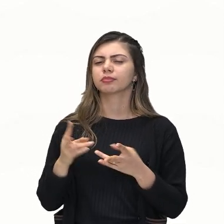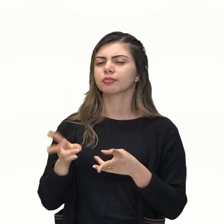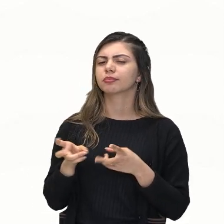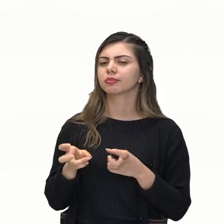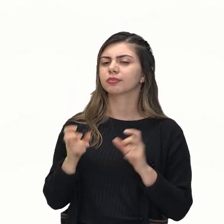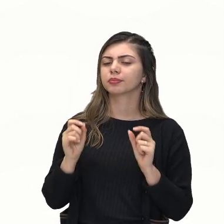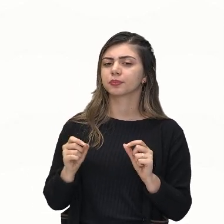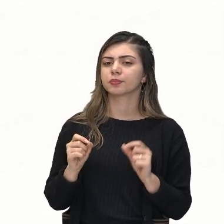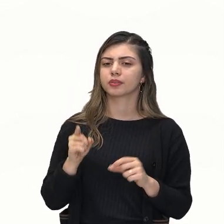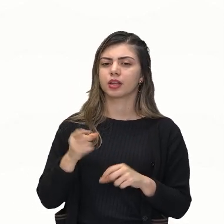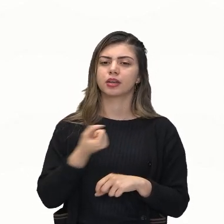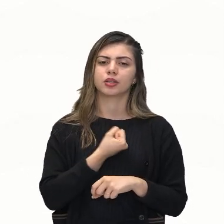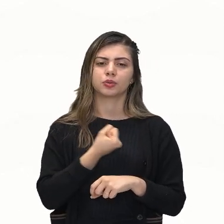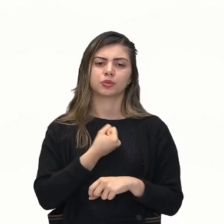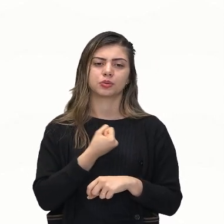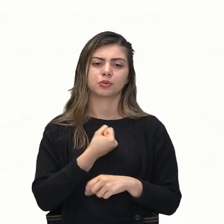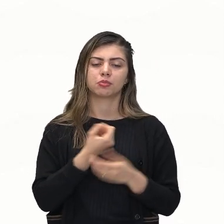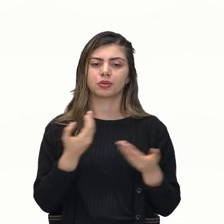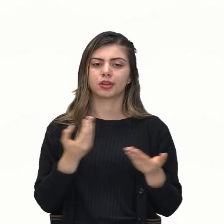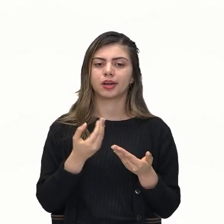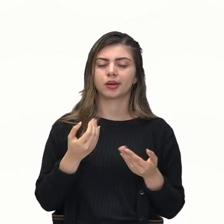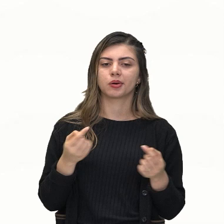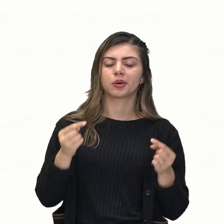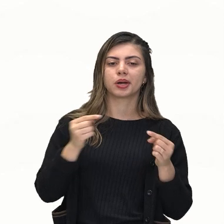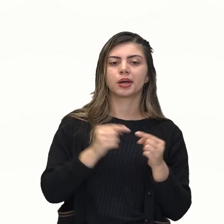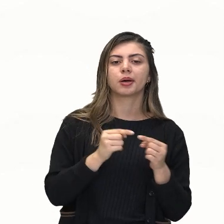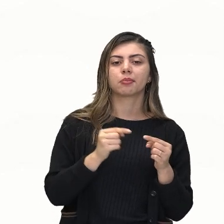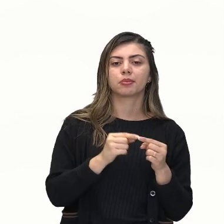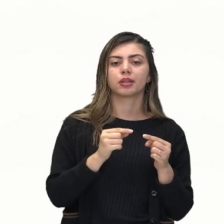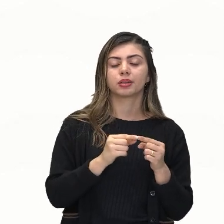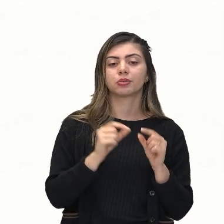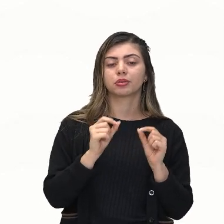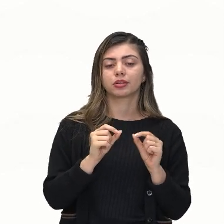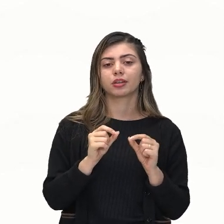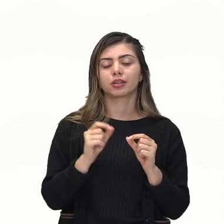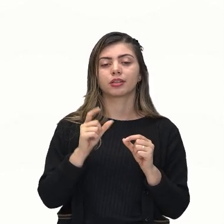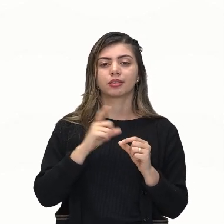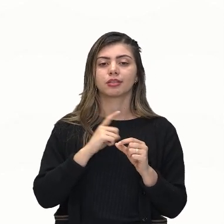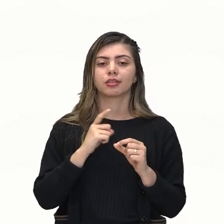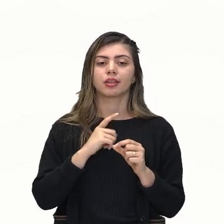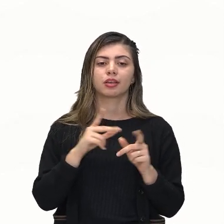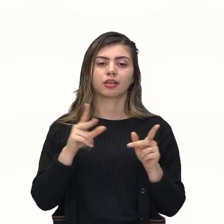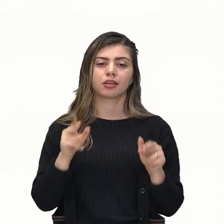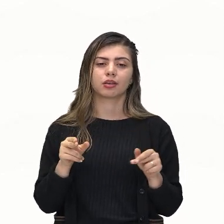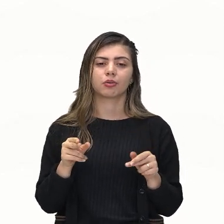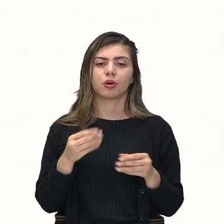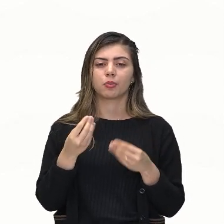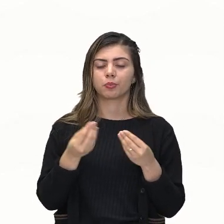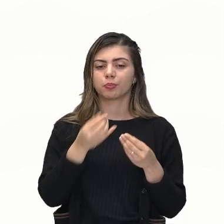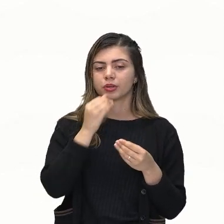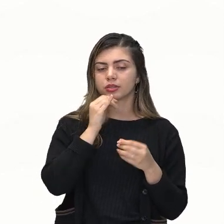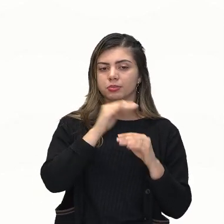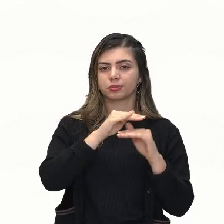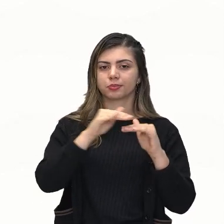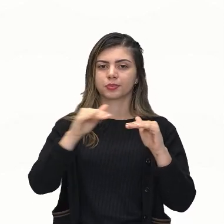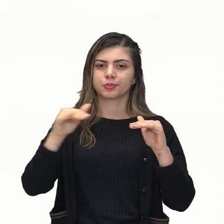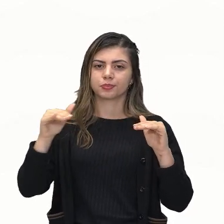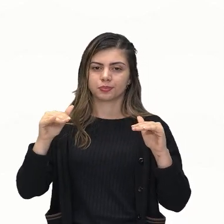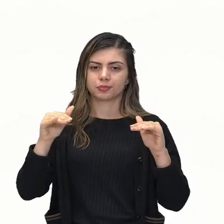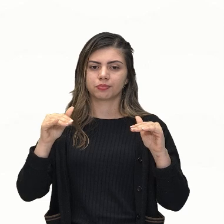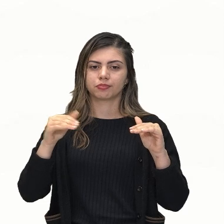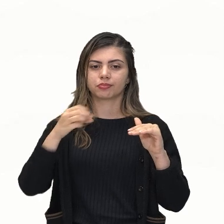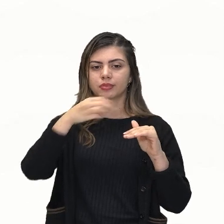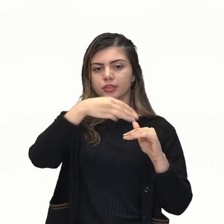que os valores que eu estou pegando são são iguais na horizontal. M